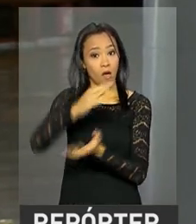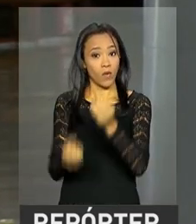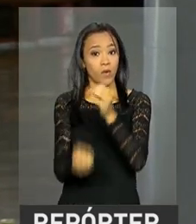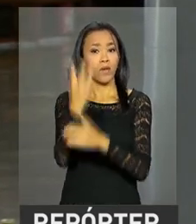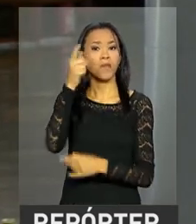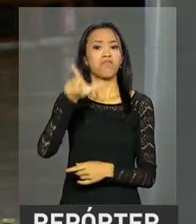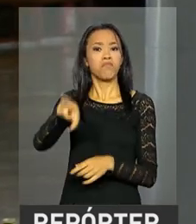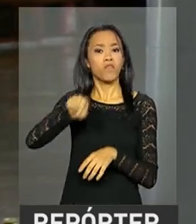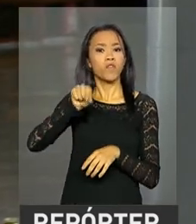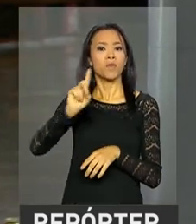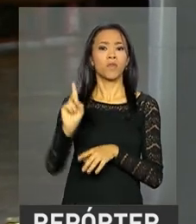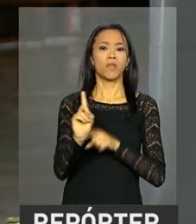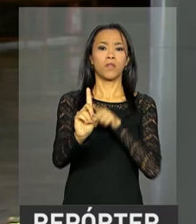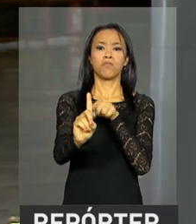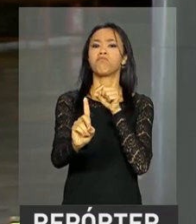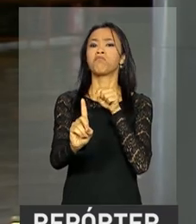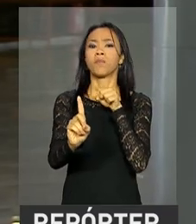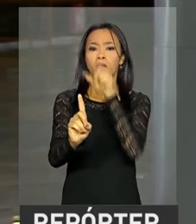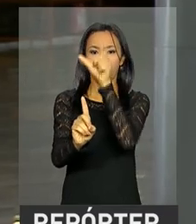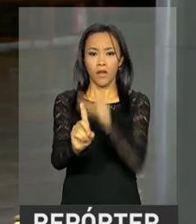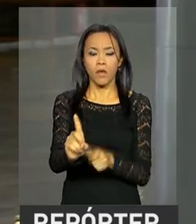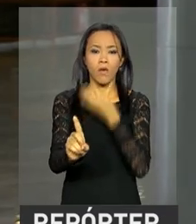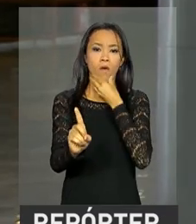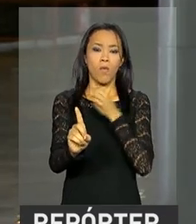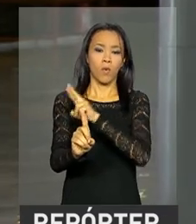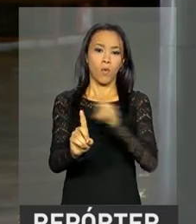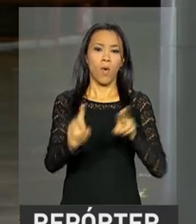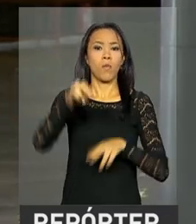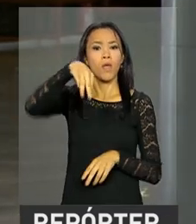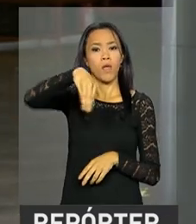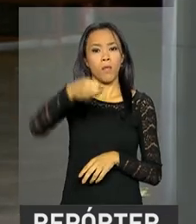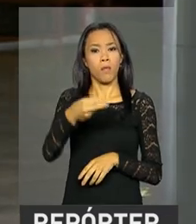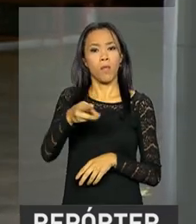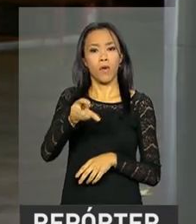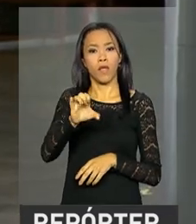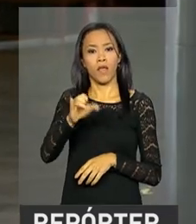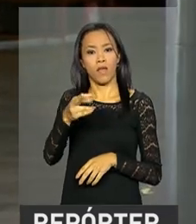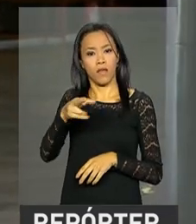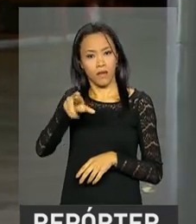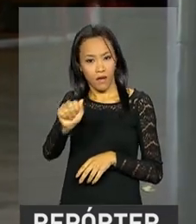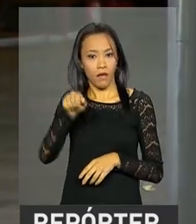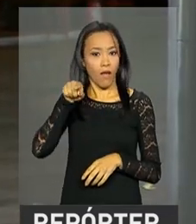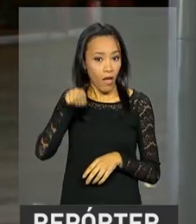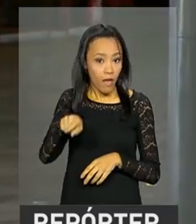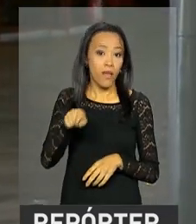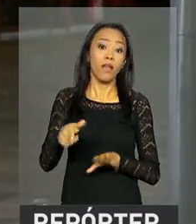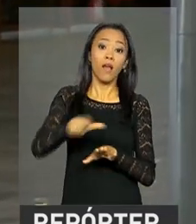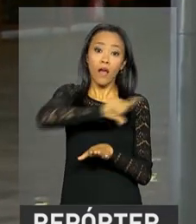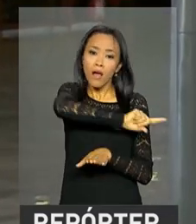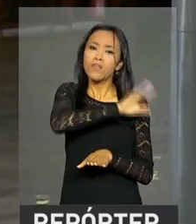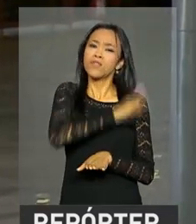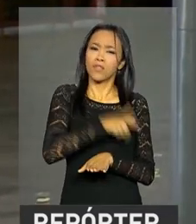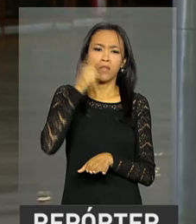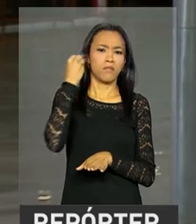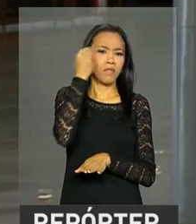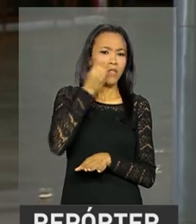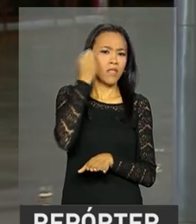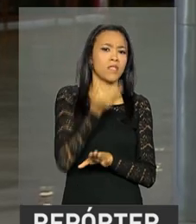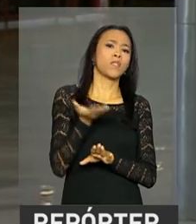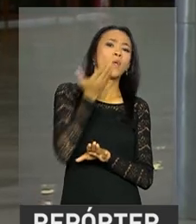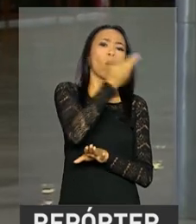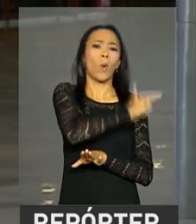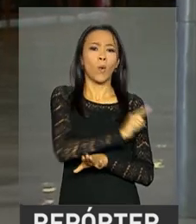Moreira Franco como Ministro ele que já era responsável pelo programa de parcerias de investimentos do governo federal